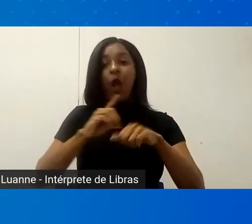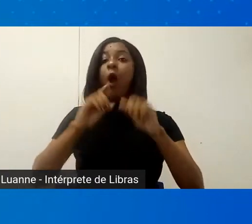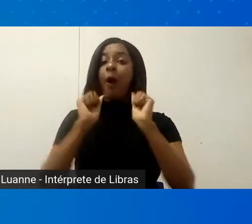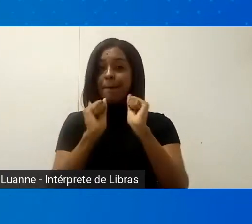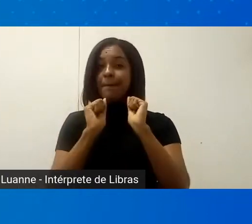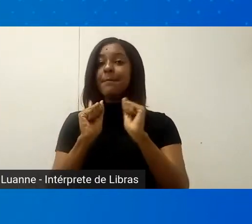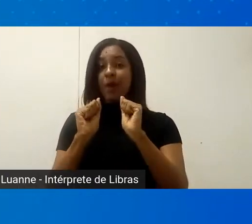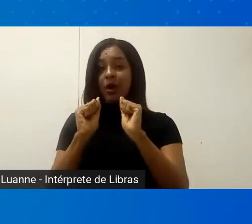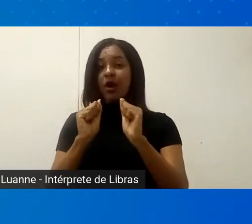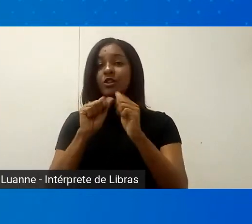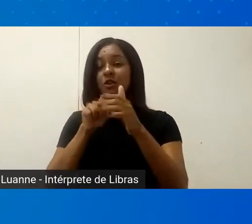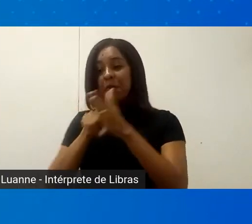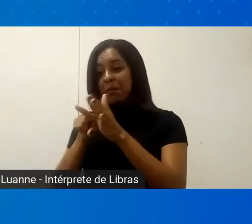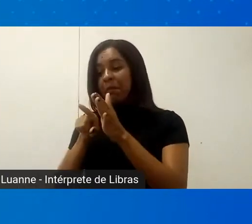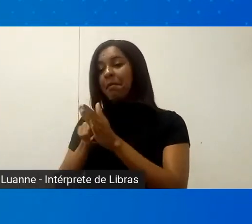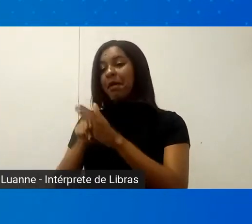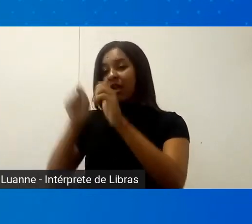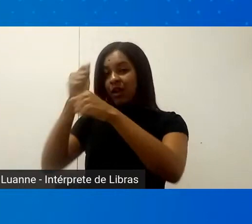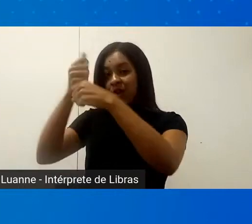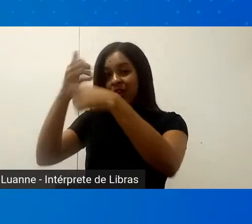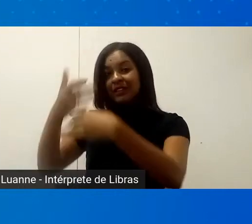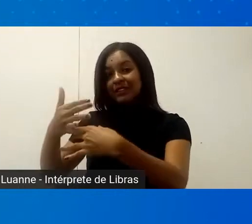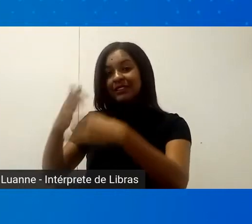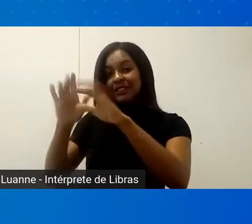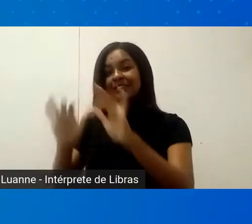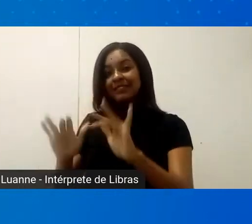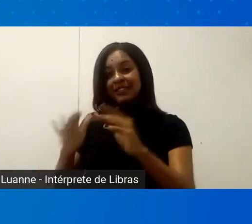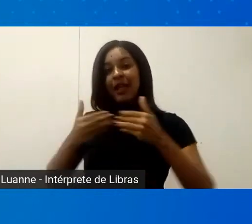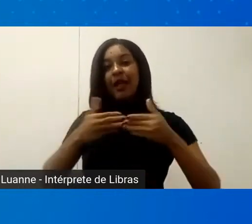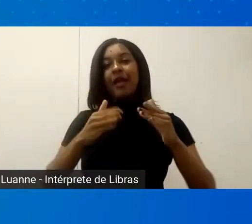aberto para responder no final